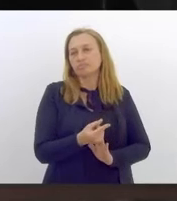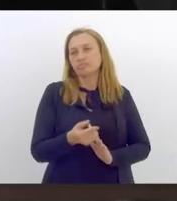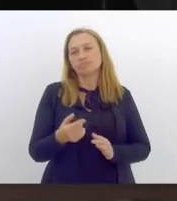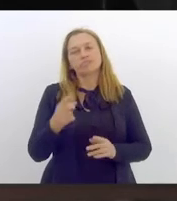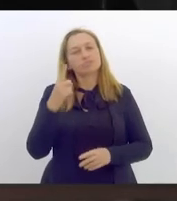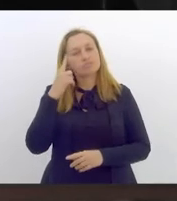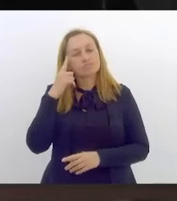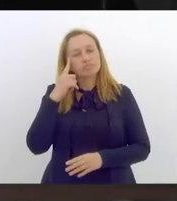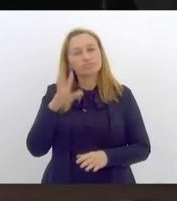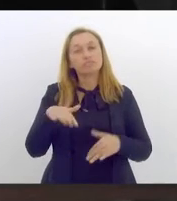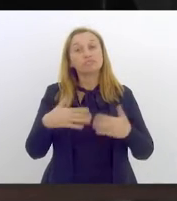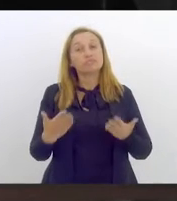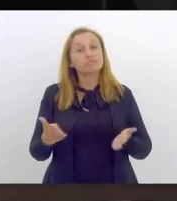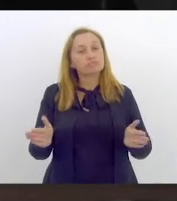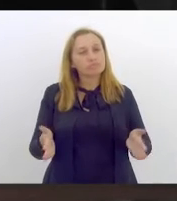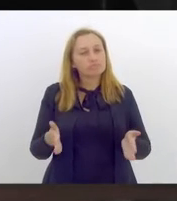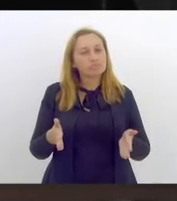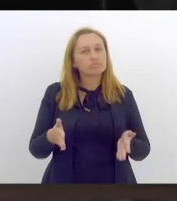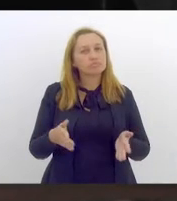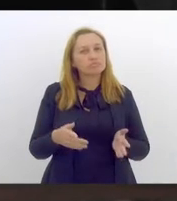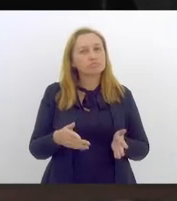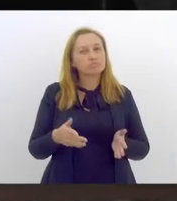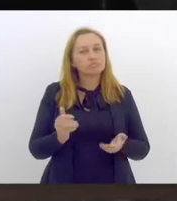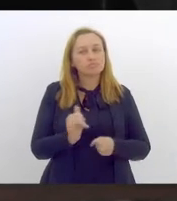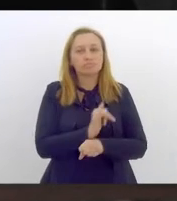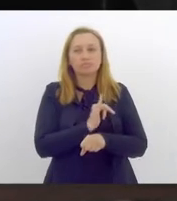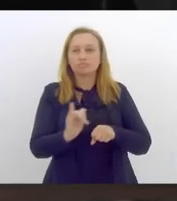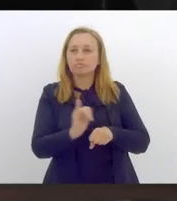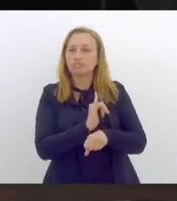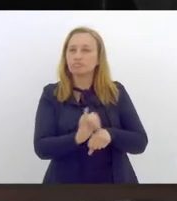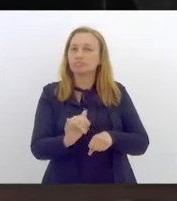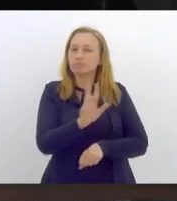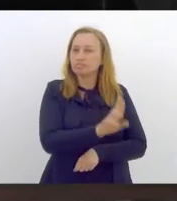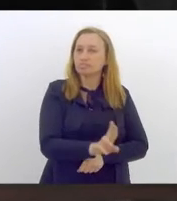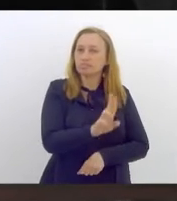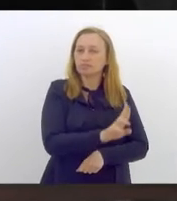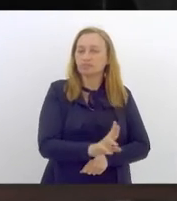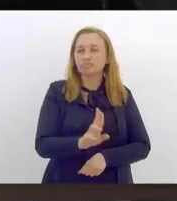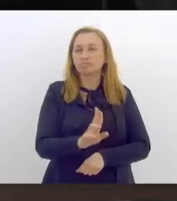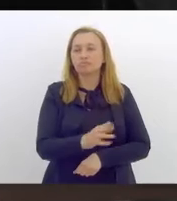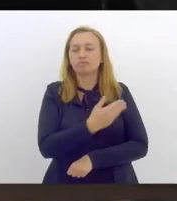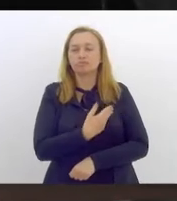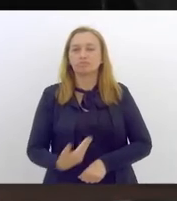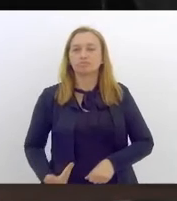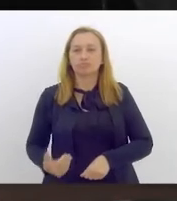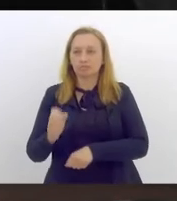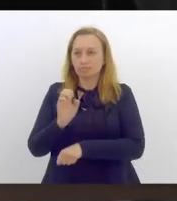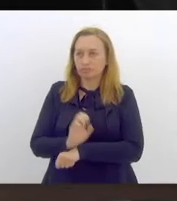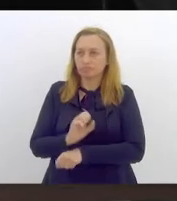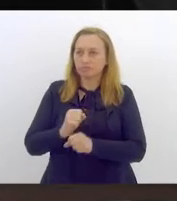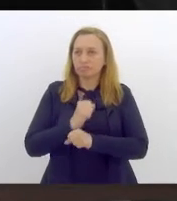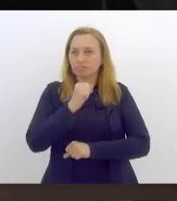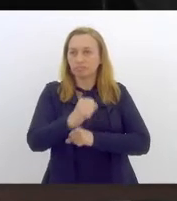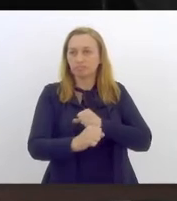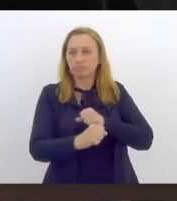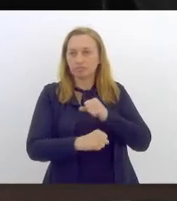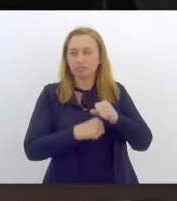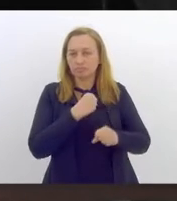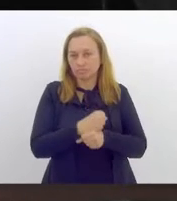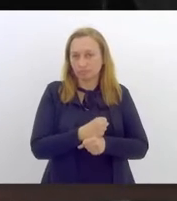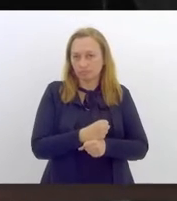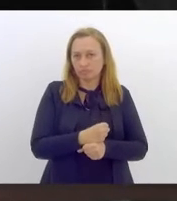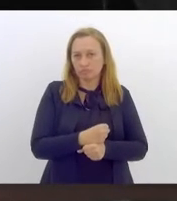refletir quais as iniciativas que serão adotadas pelo governo do Estado do Rio de Janeiro no ano de